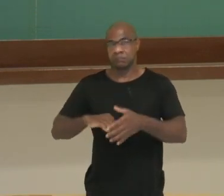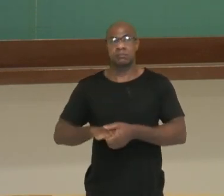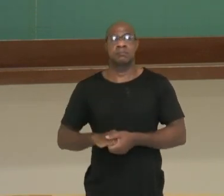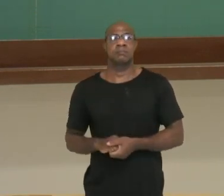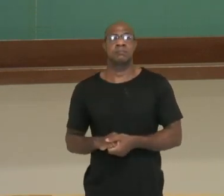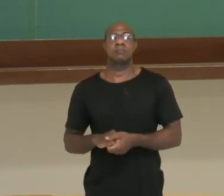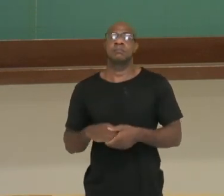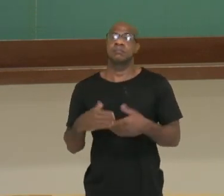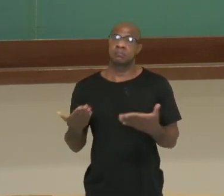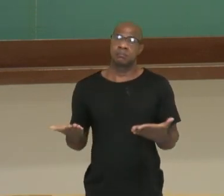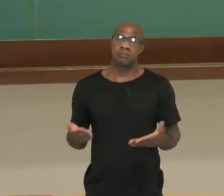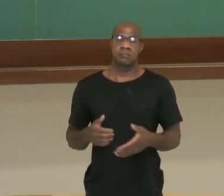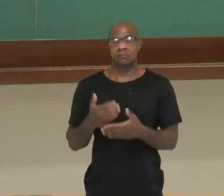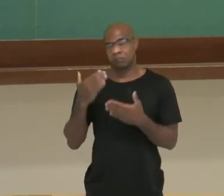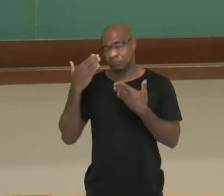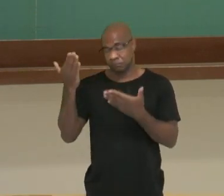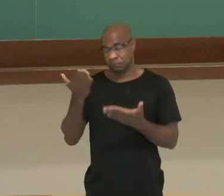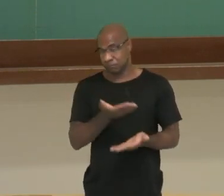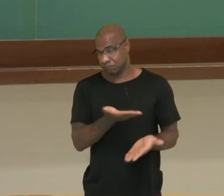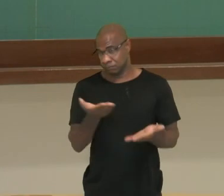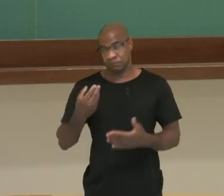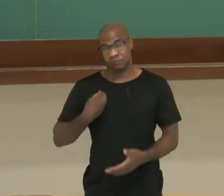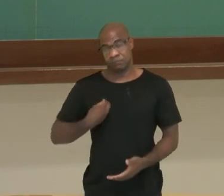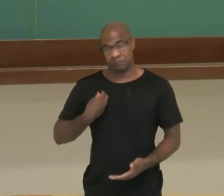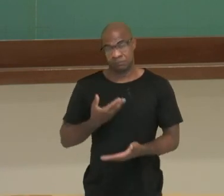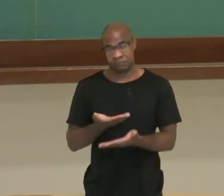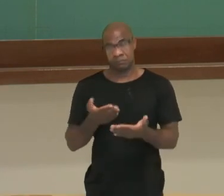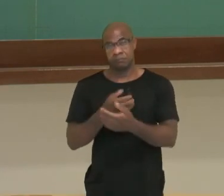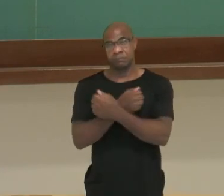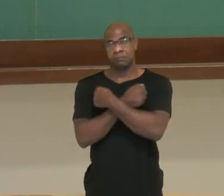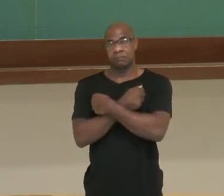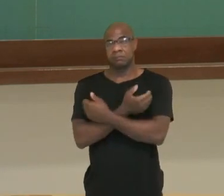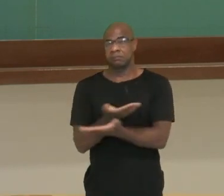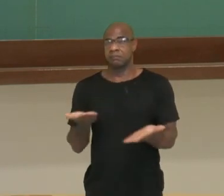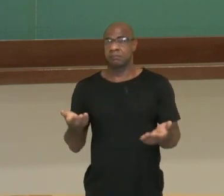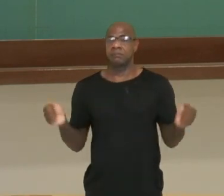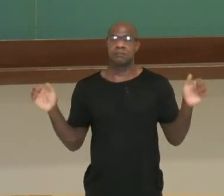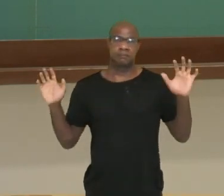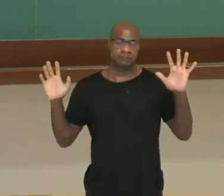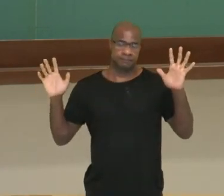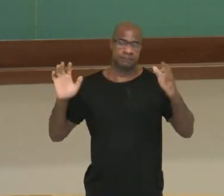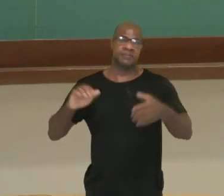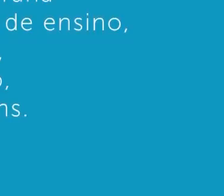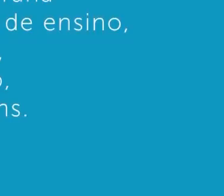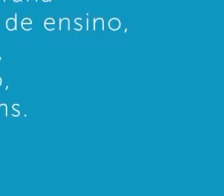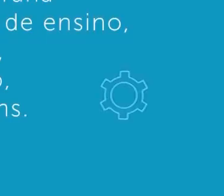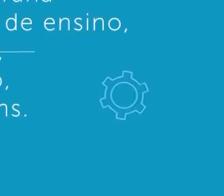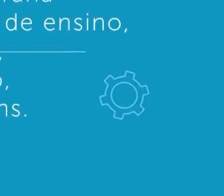Gente, é isso. Obrigado pela presença de vocês, um abraço e até a próxima.